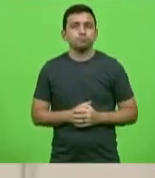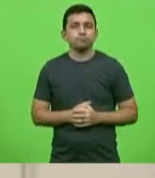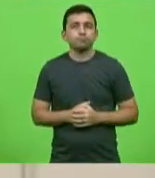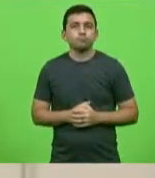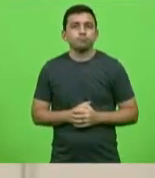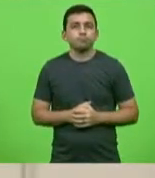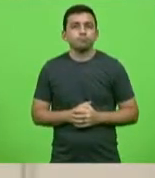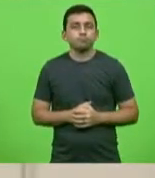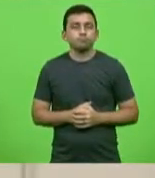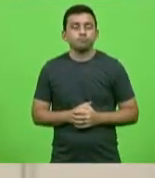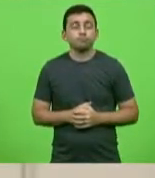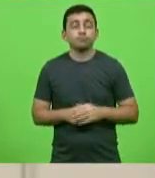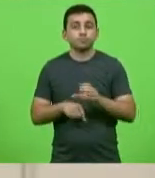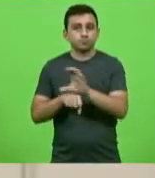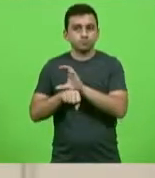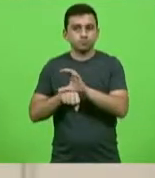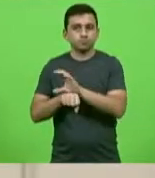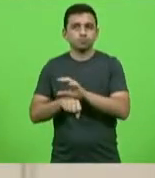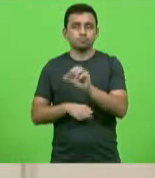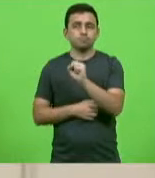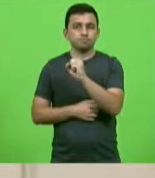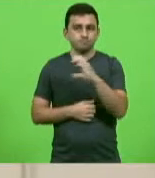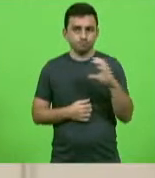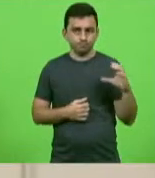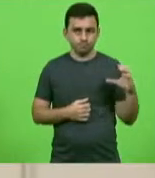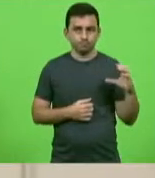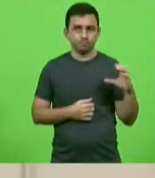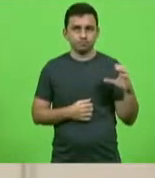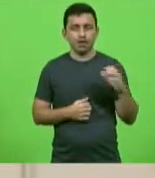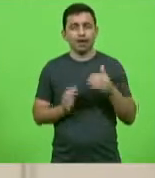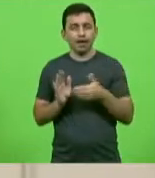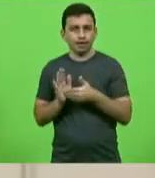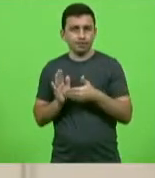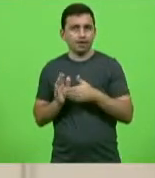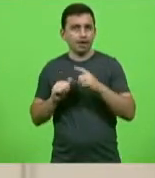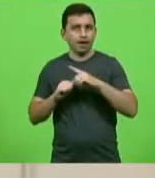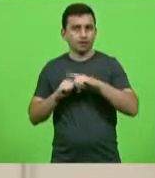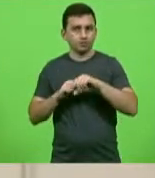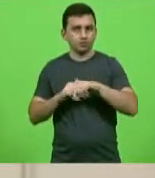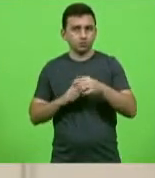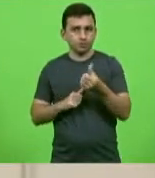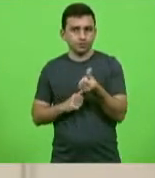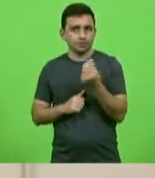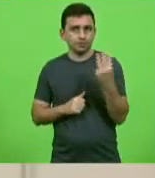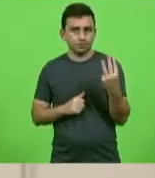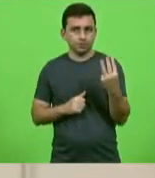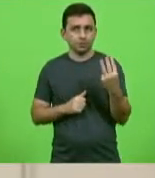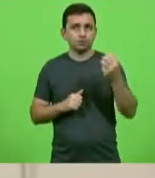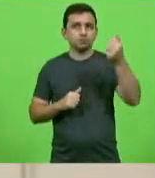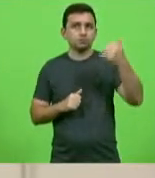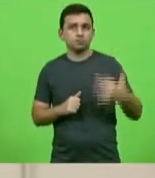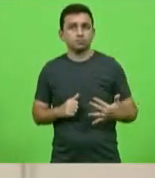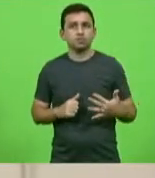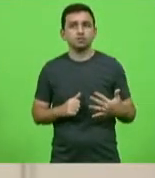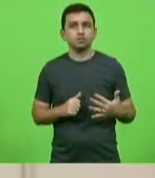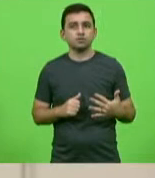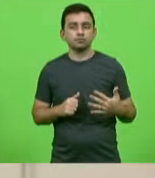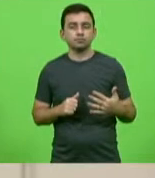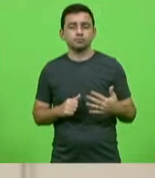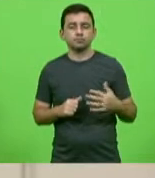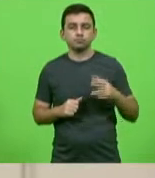A Constituição de Santa Catarina prevê no artigo 63 que,